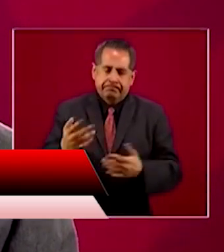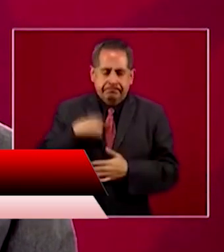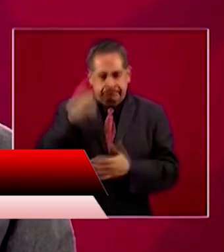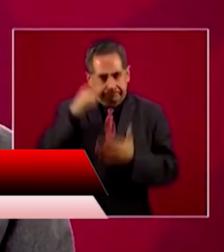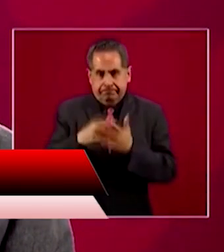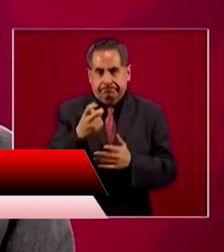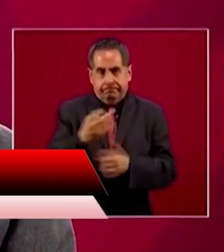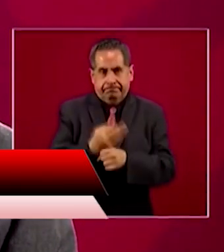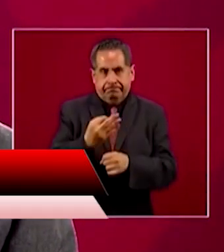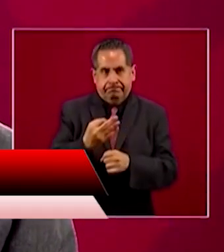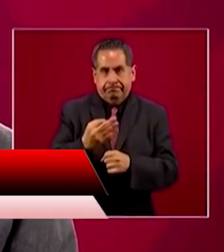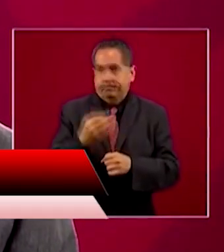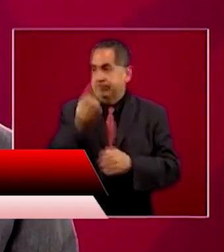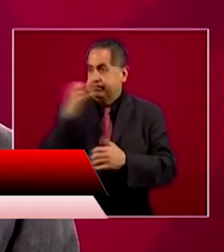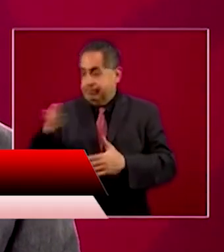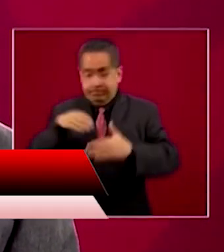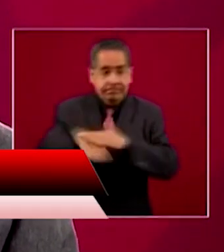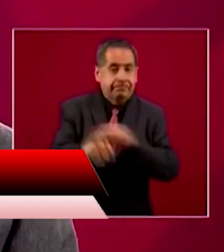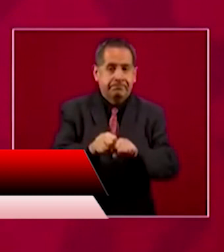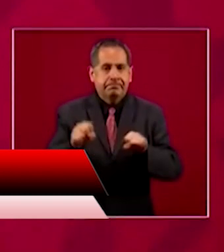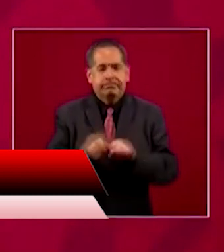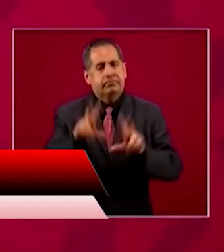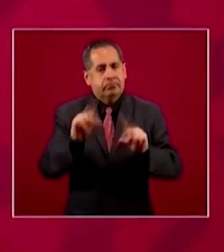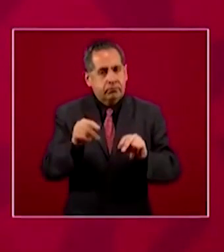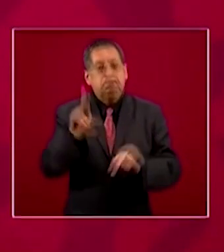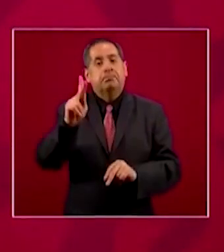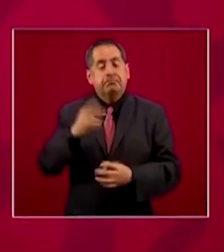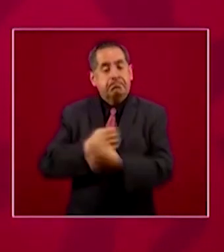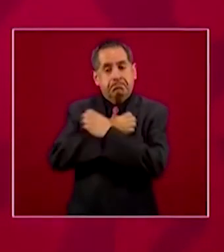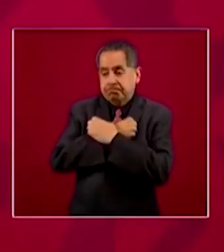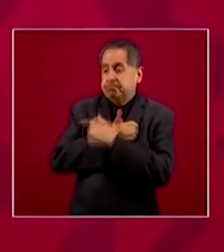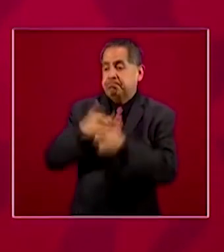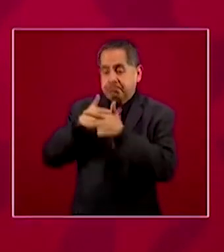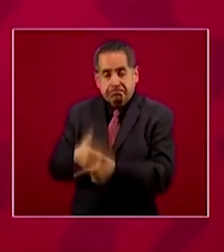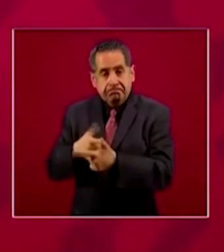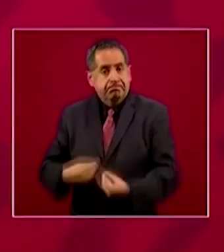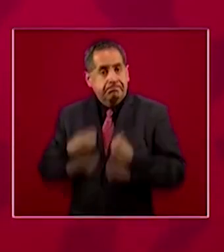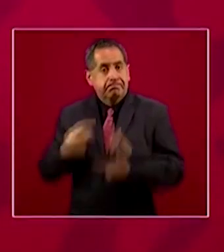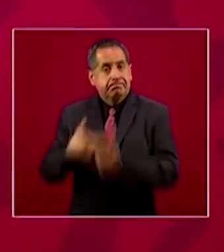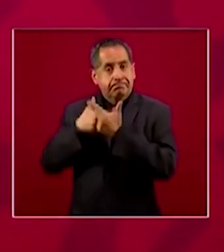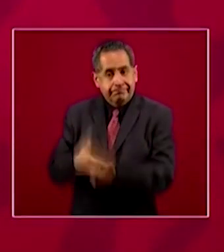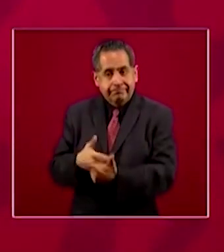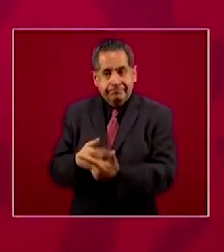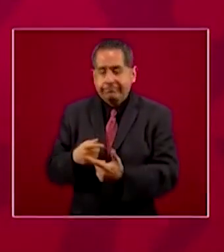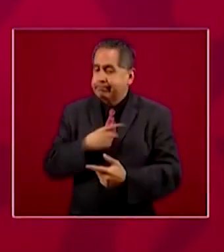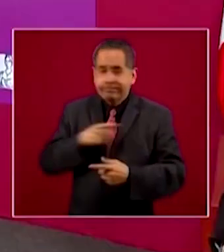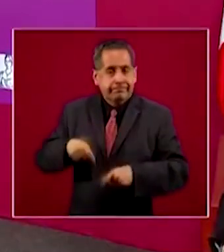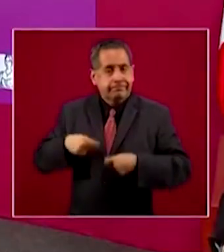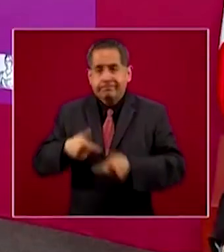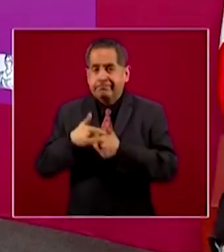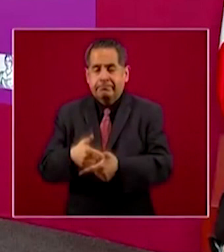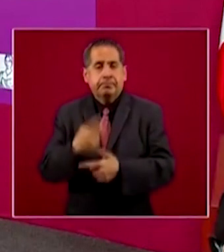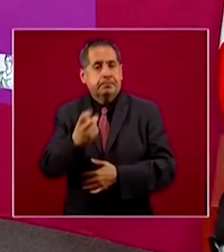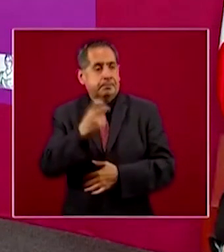esperábamos. Irané las condiciones y te justo acara, mai be vida continua lao. Tambané y esfuerzo bot positivo público no